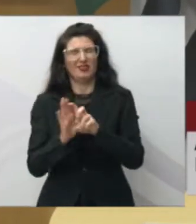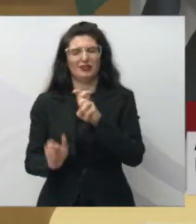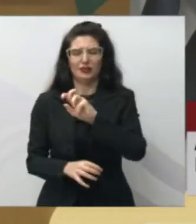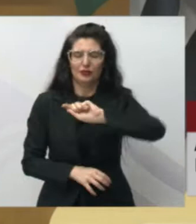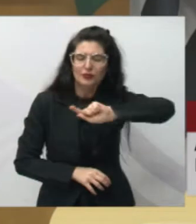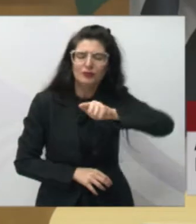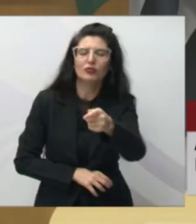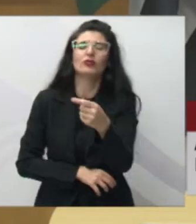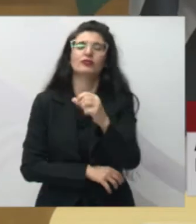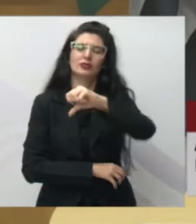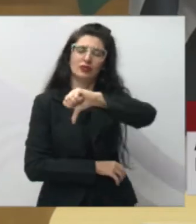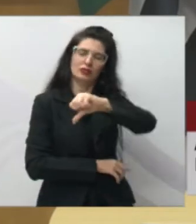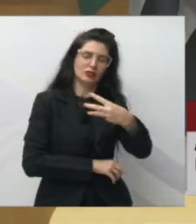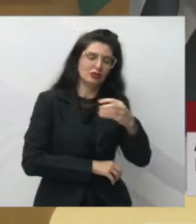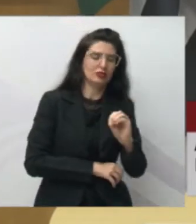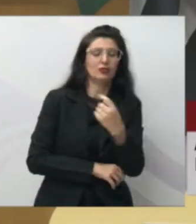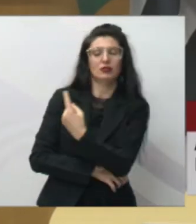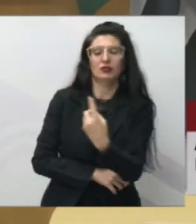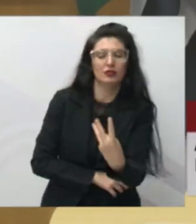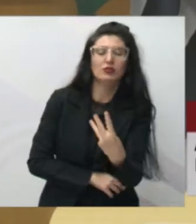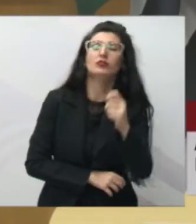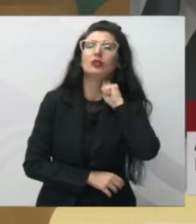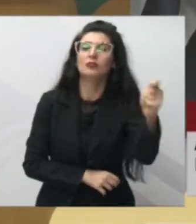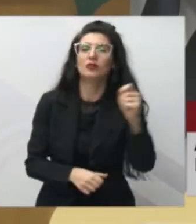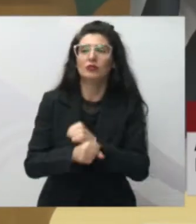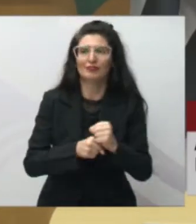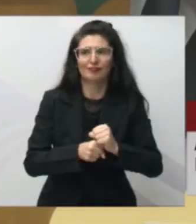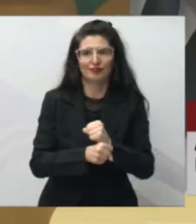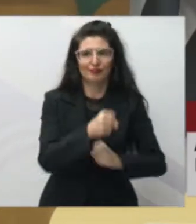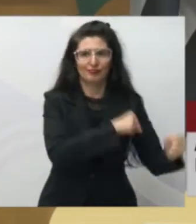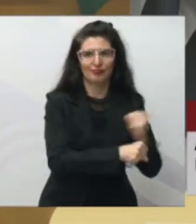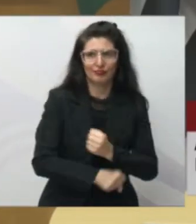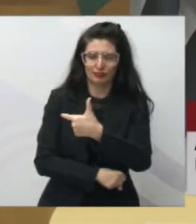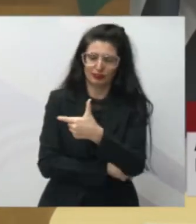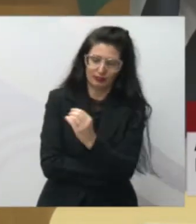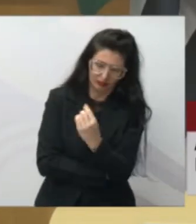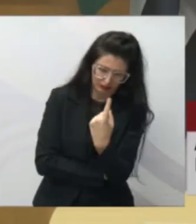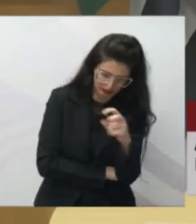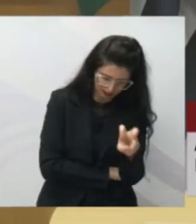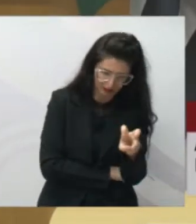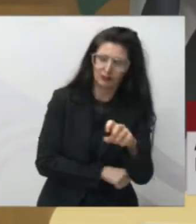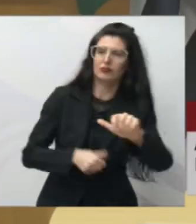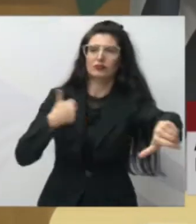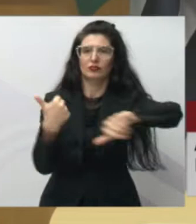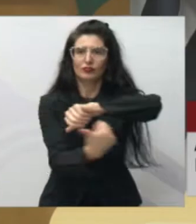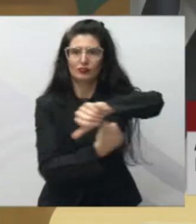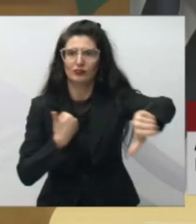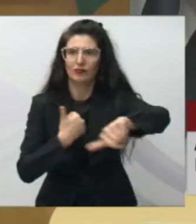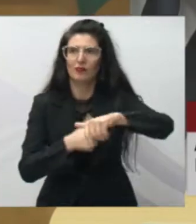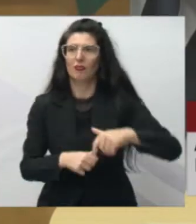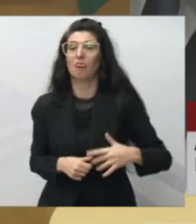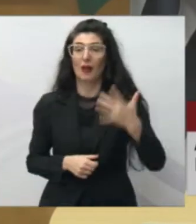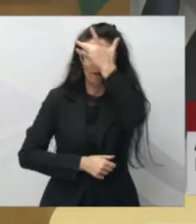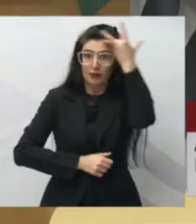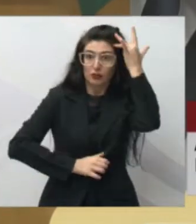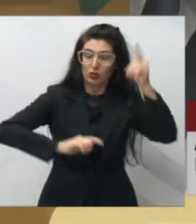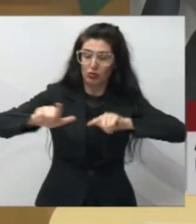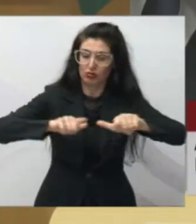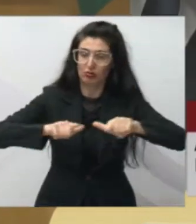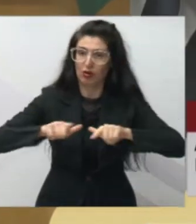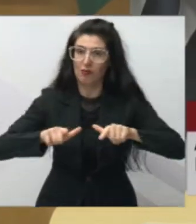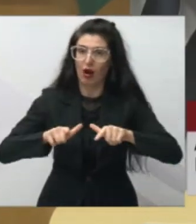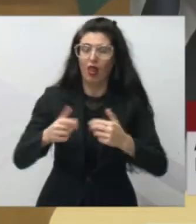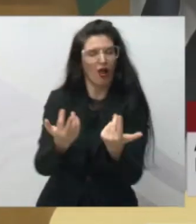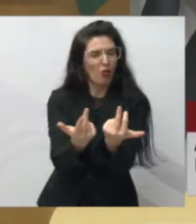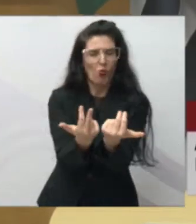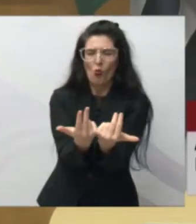5.930, de 13 de abril de 2015, fica alterado o item assessoria política,